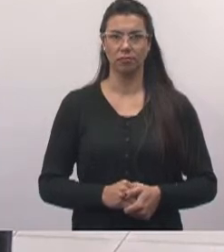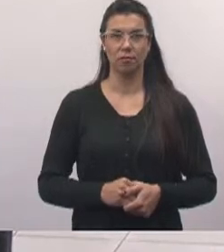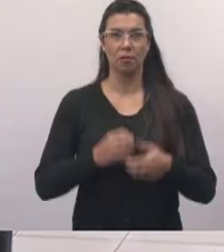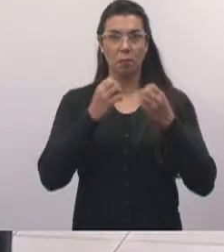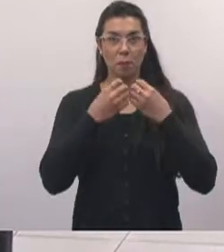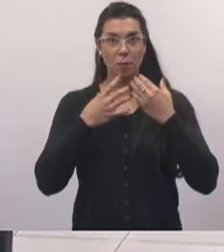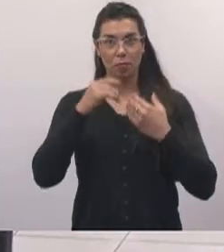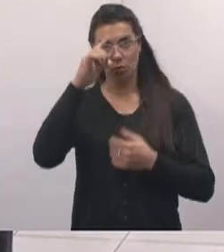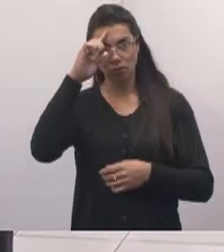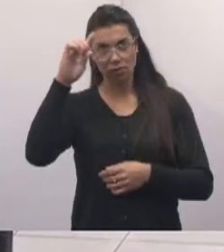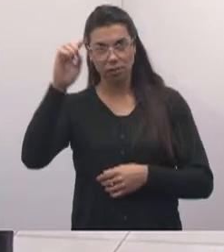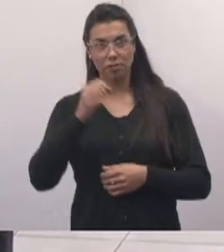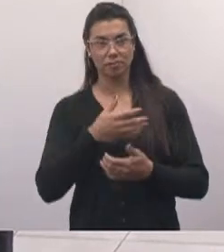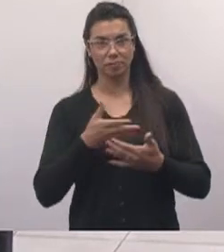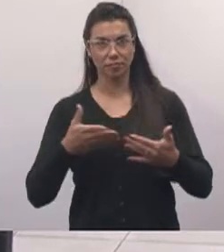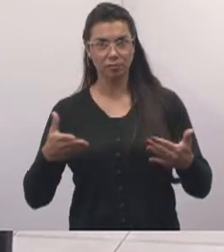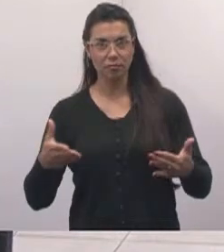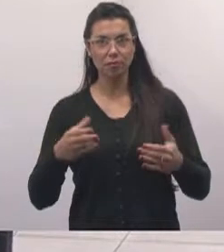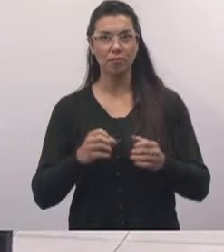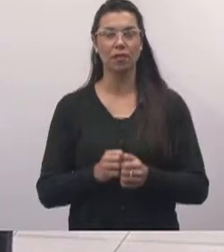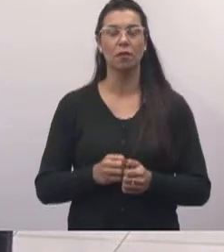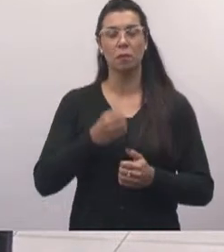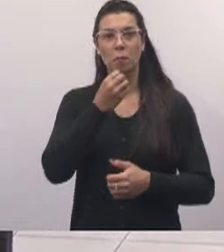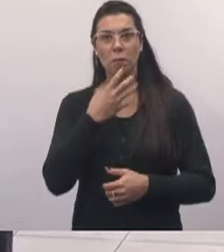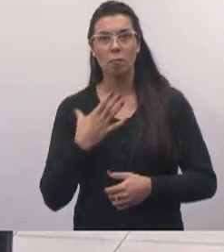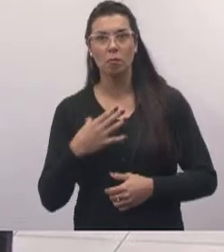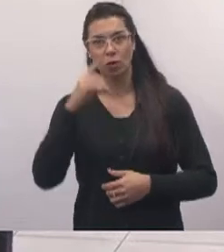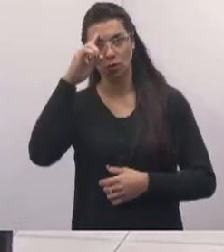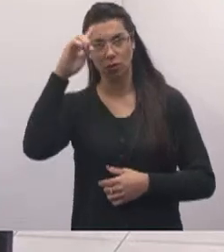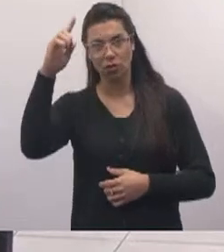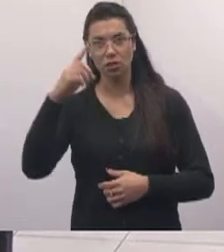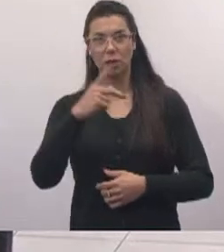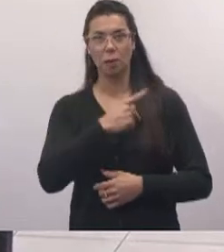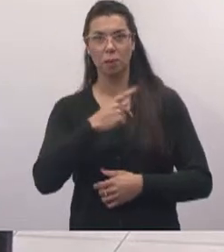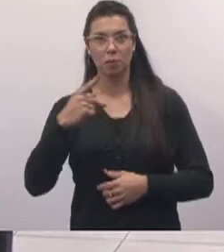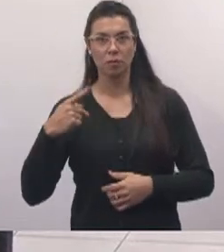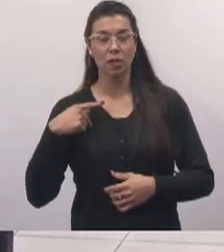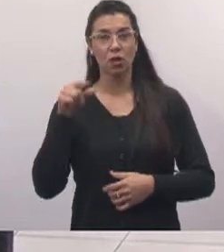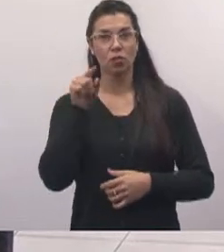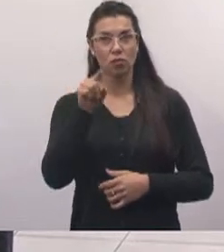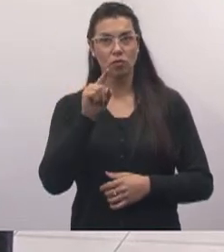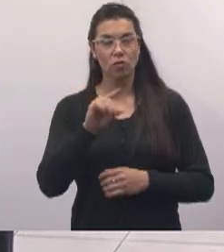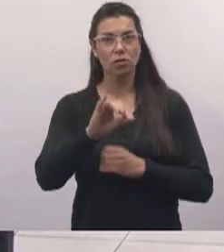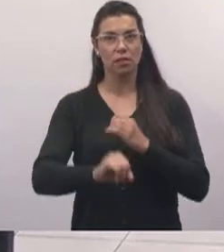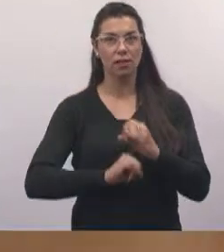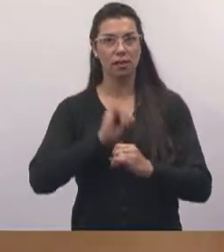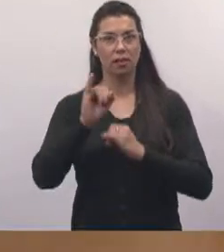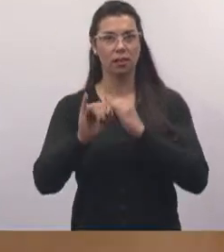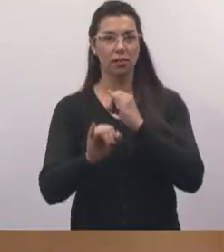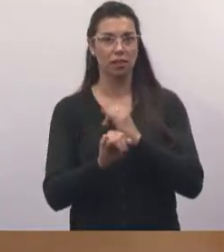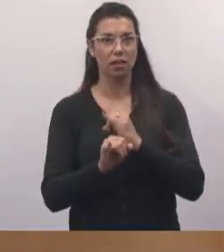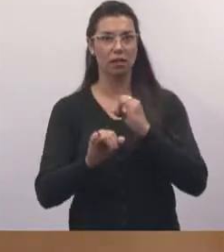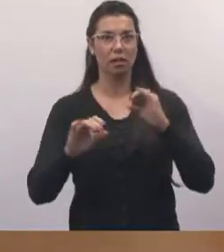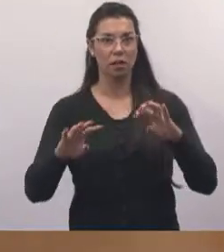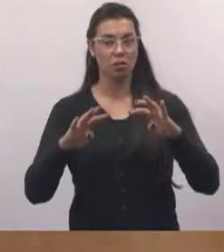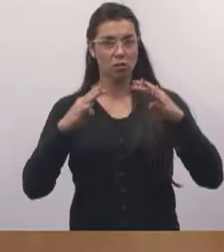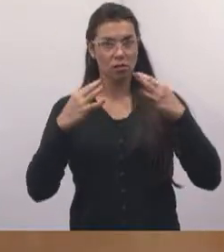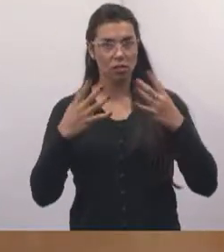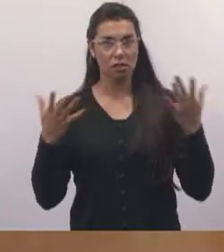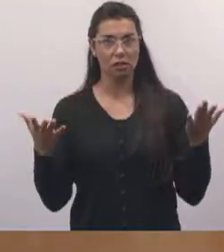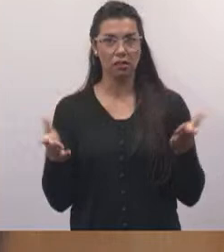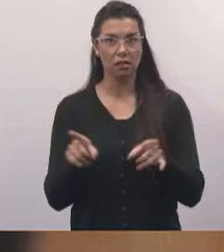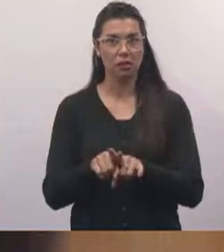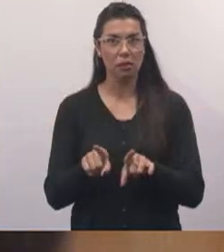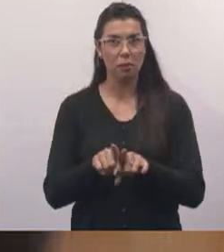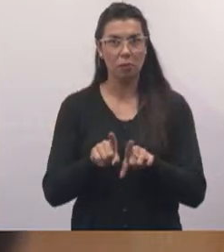Bom dia a todos. Bom dia, presidente. Bom dia você que está em casa nos assistindo. É